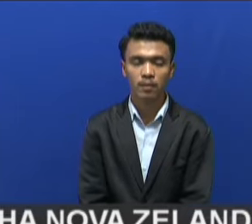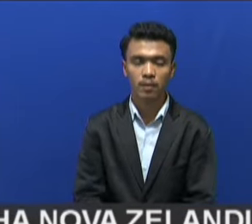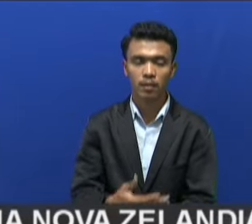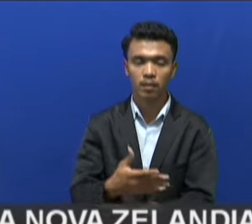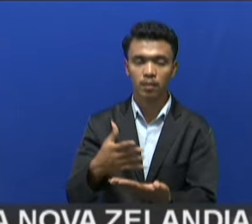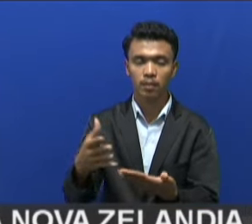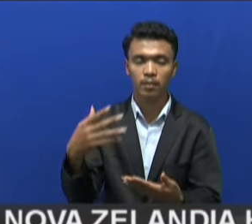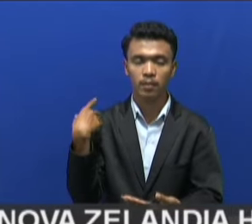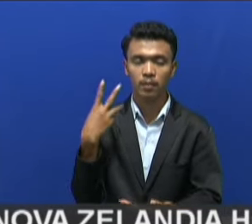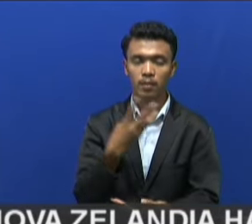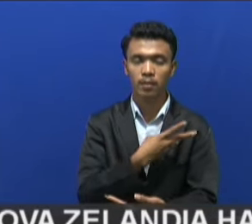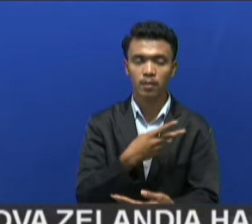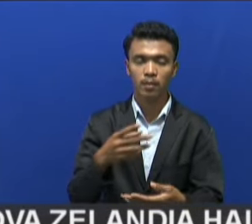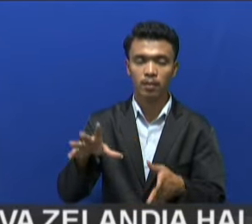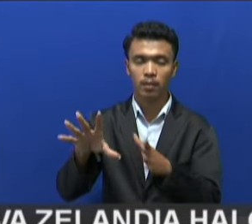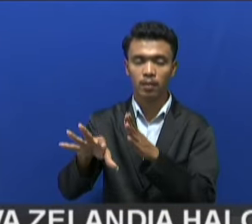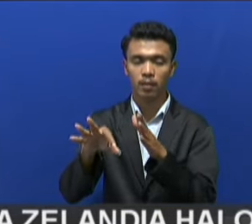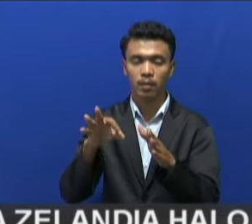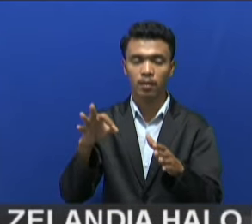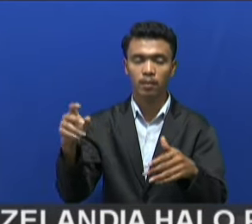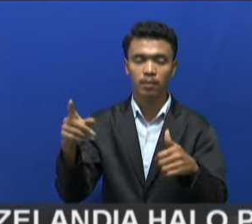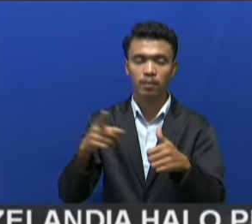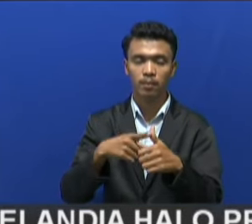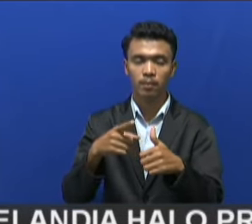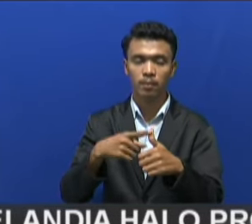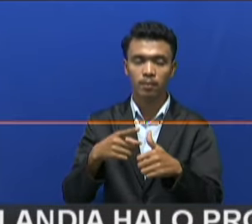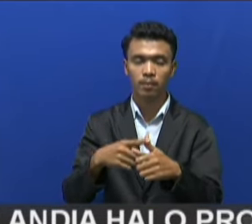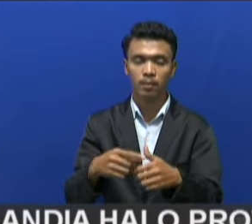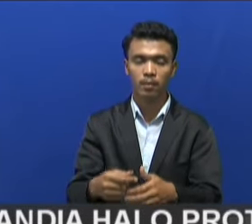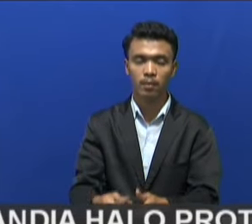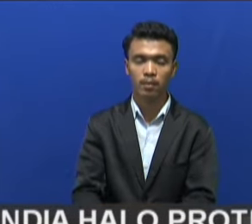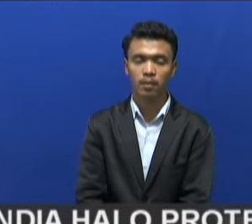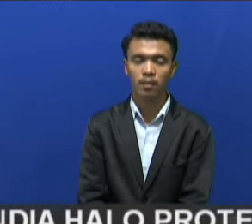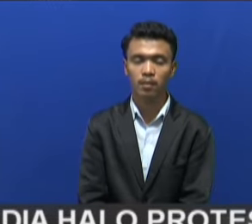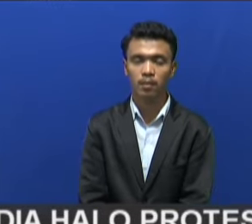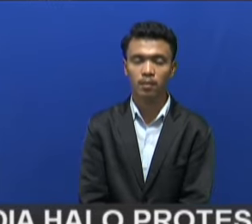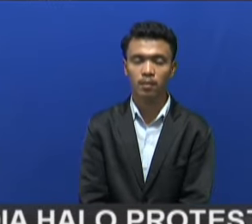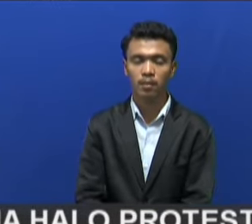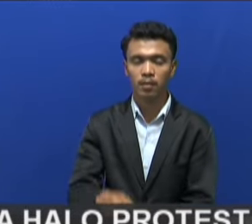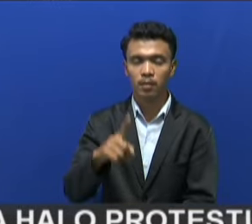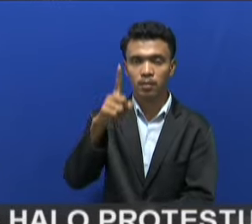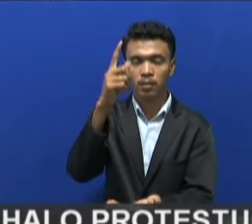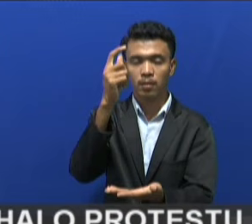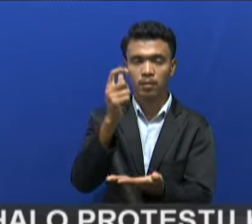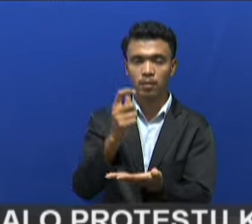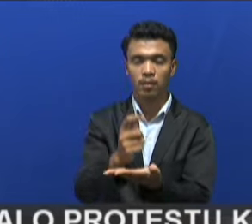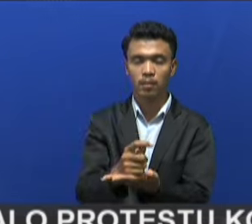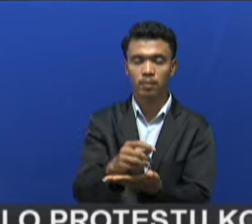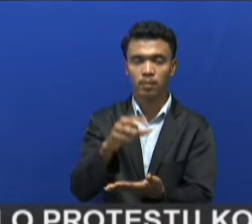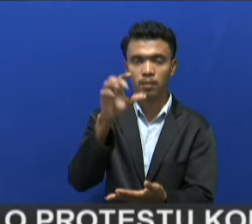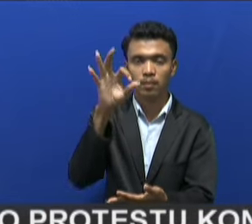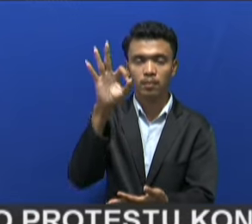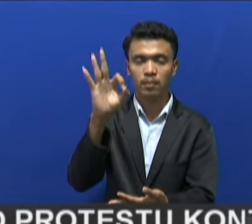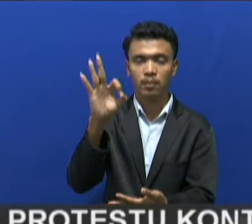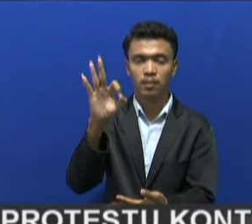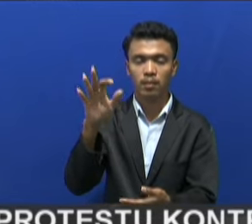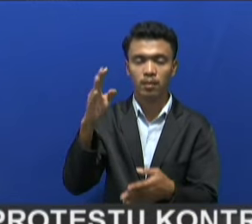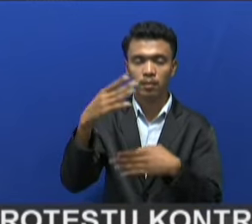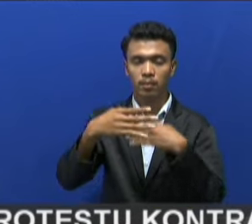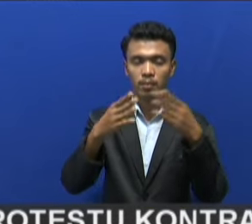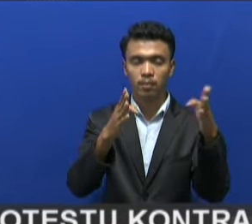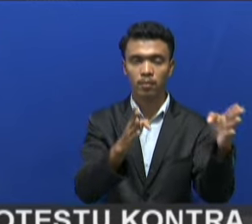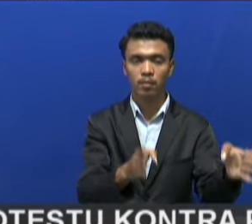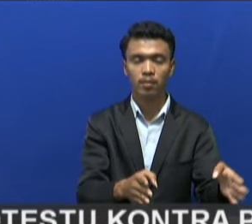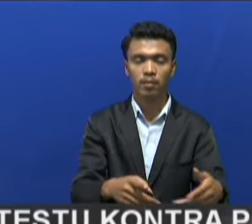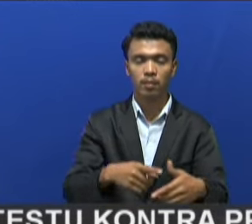mas primeiro, gratindain. Gratindain é 1.009 caixas, 1.092. Depois,